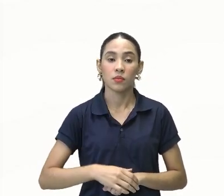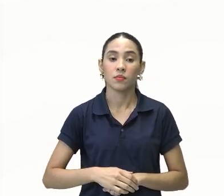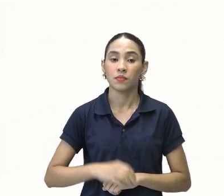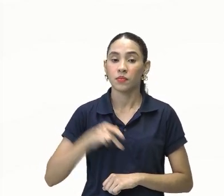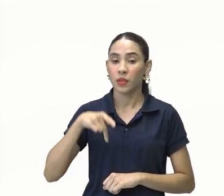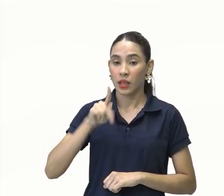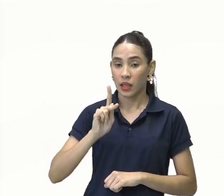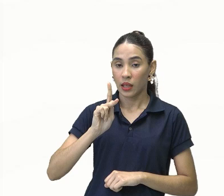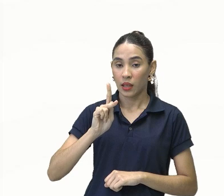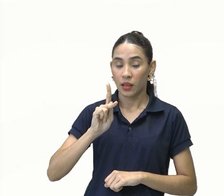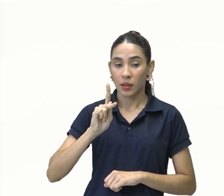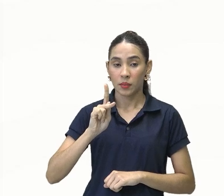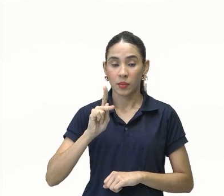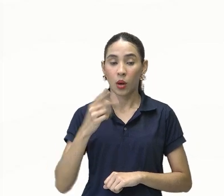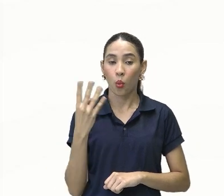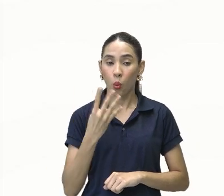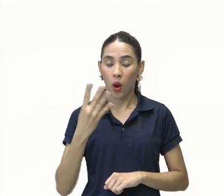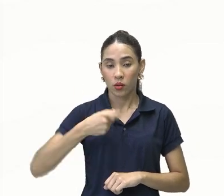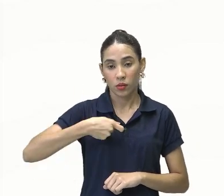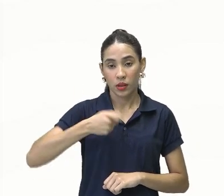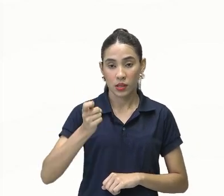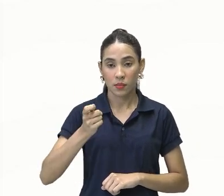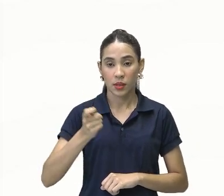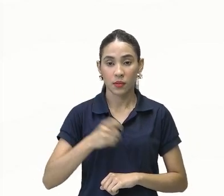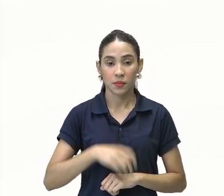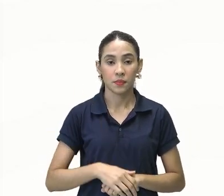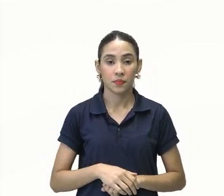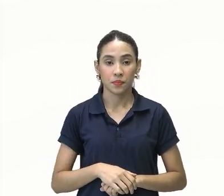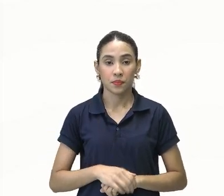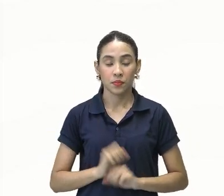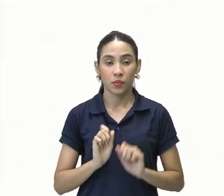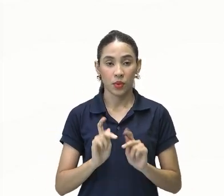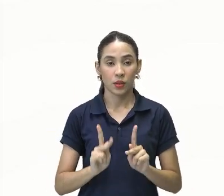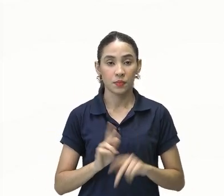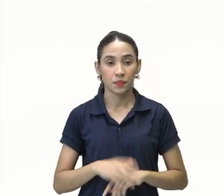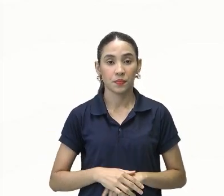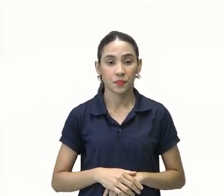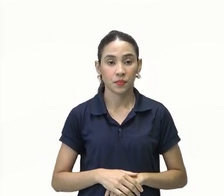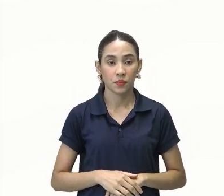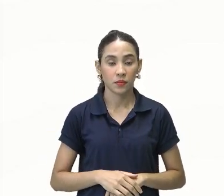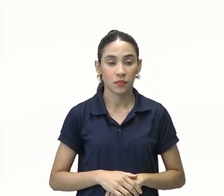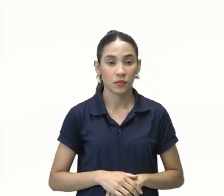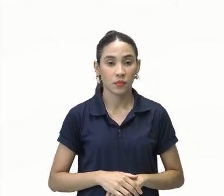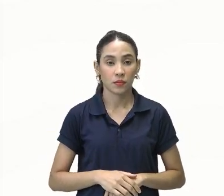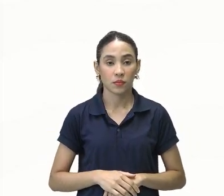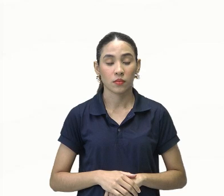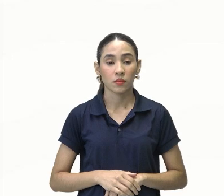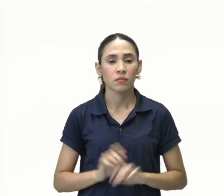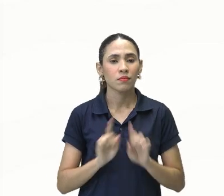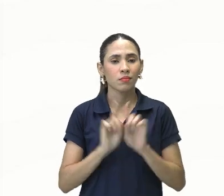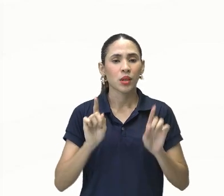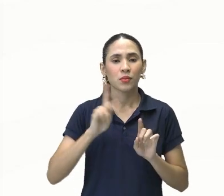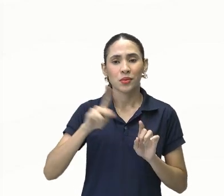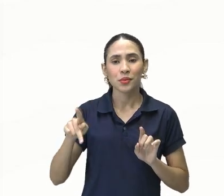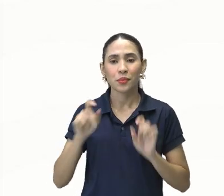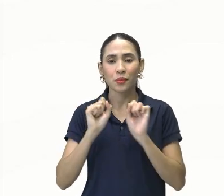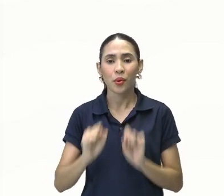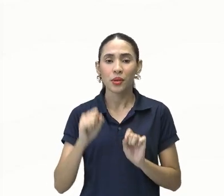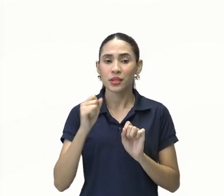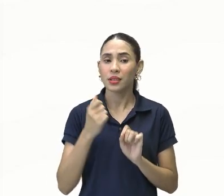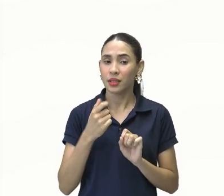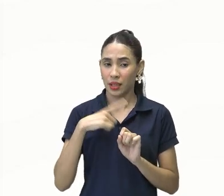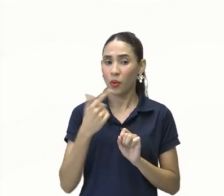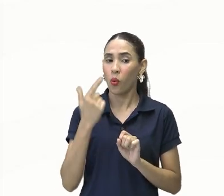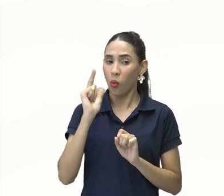e uma coroa no quarto lançamento. Tá bom? Ah, mas professor, a gente pode também ter outra